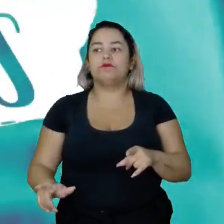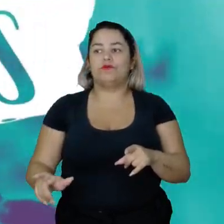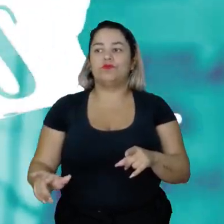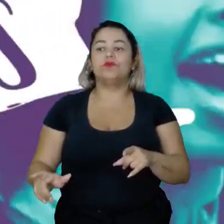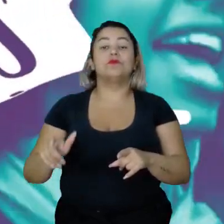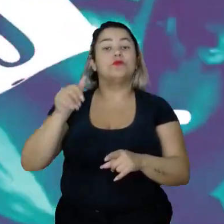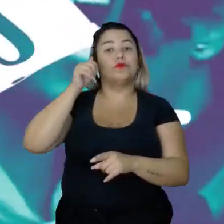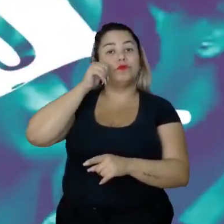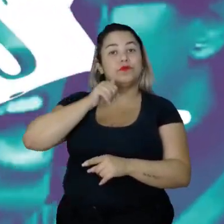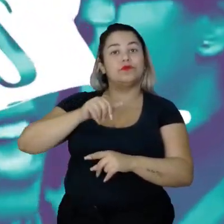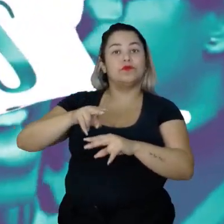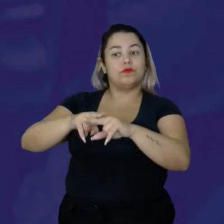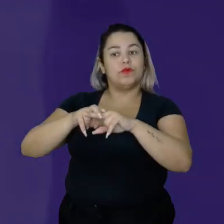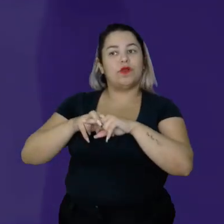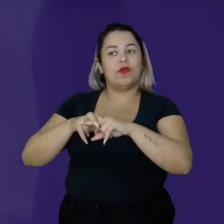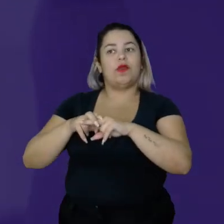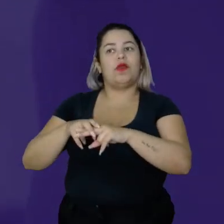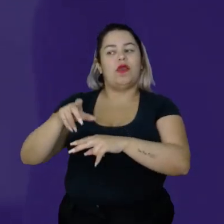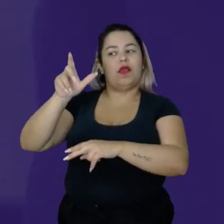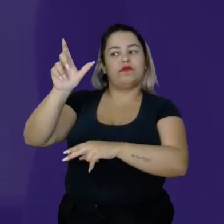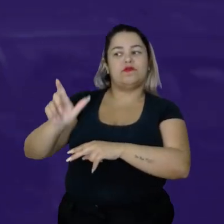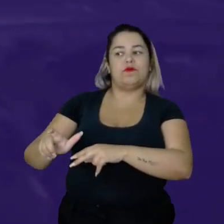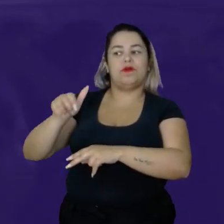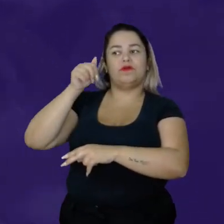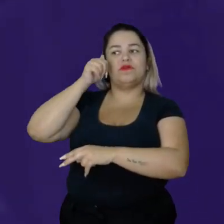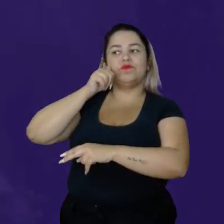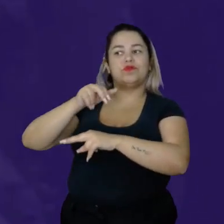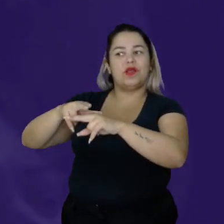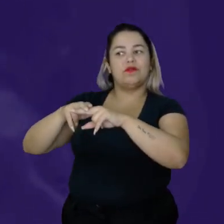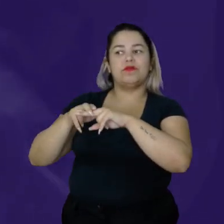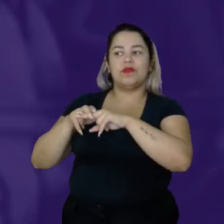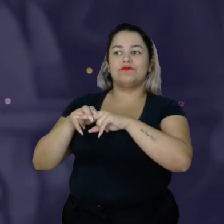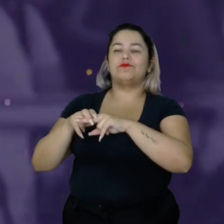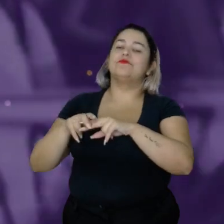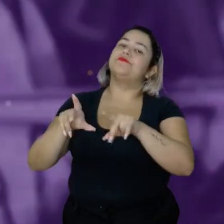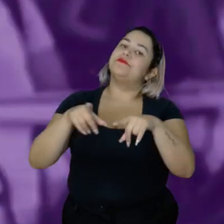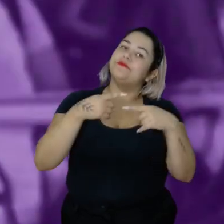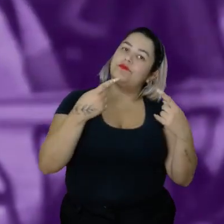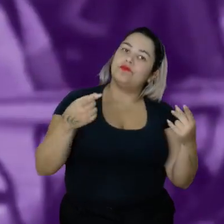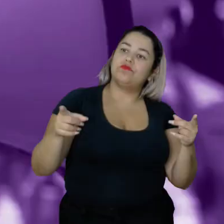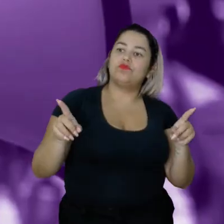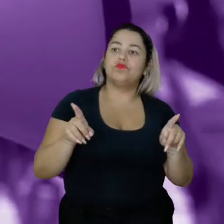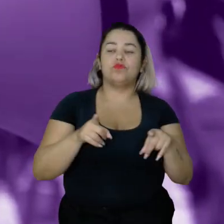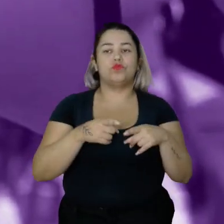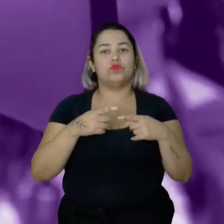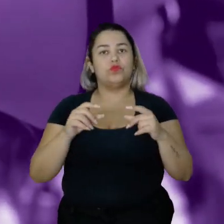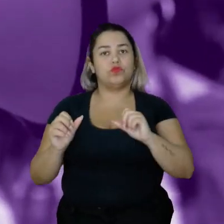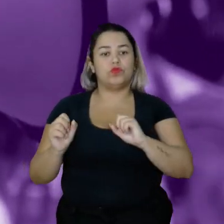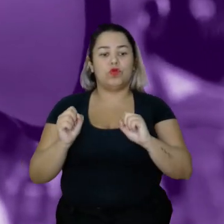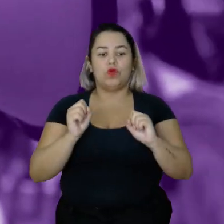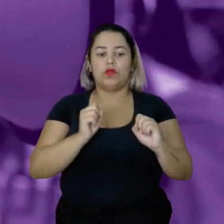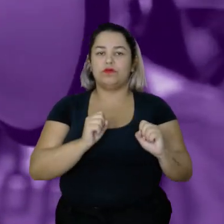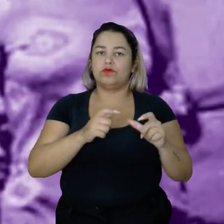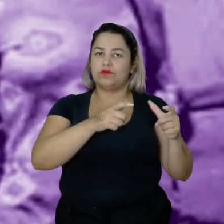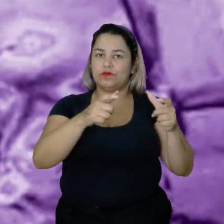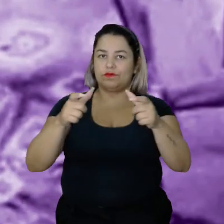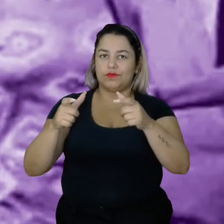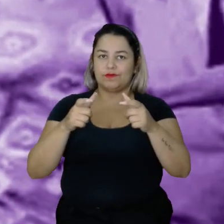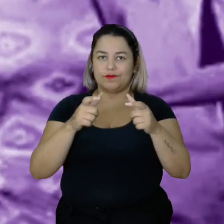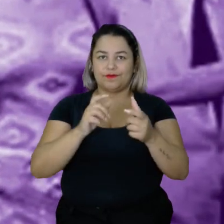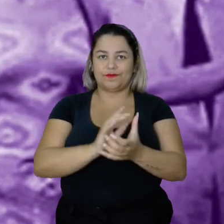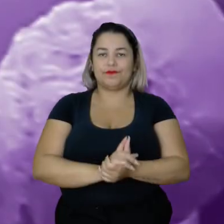Eu sou uma delas, são elas por elas, ocupando os espaços